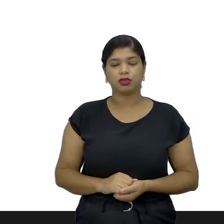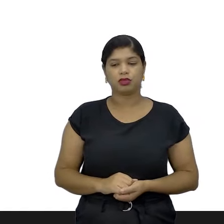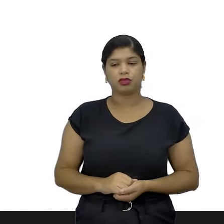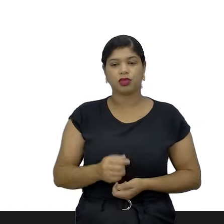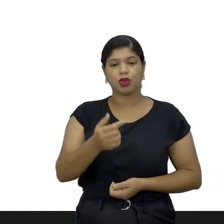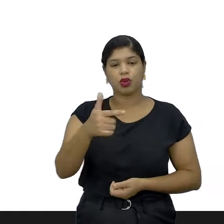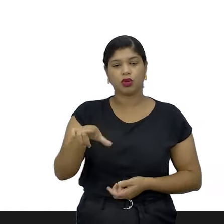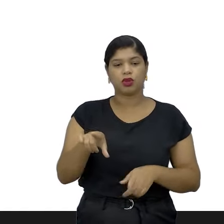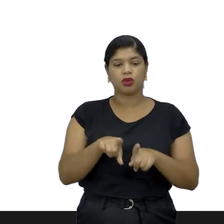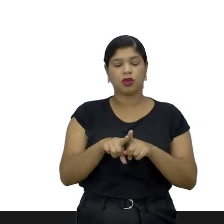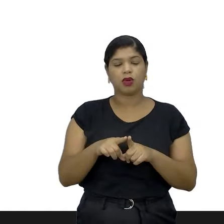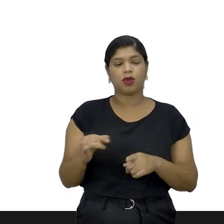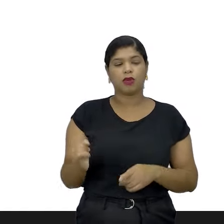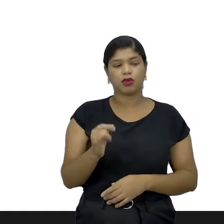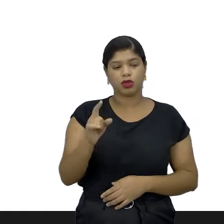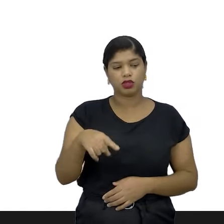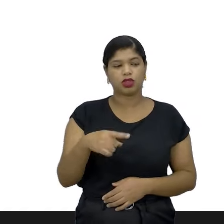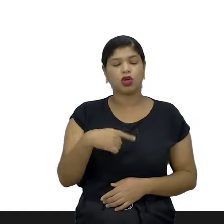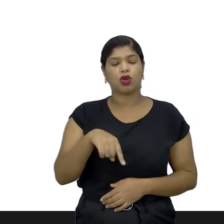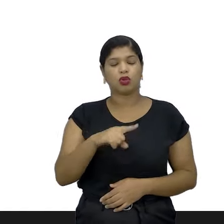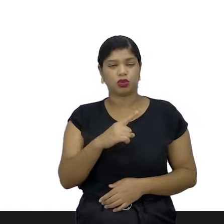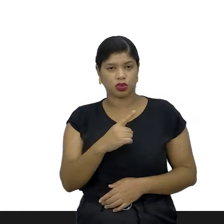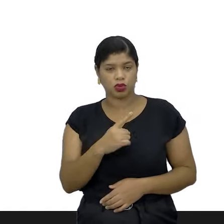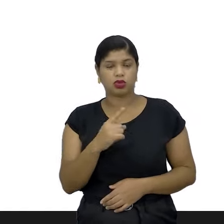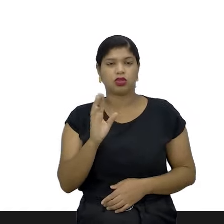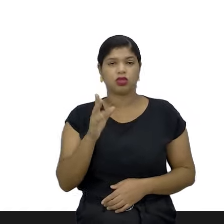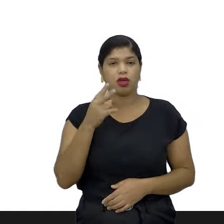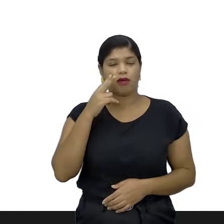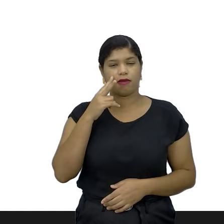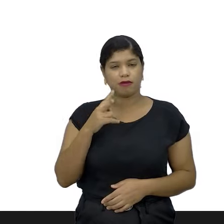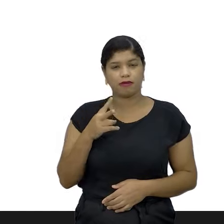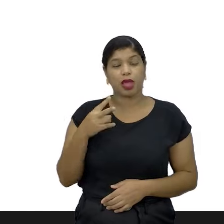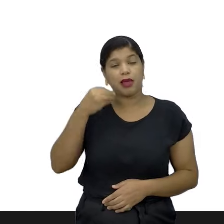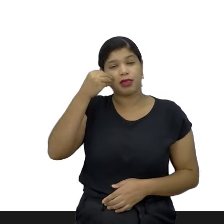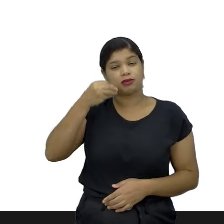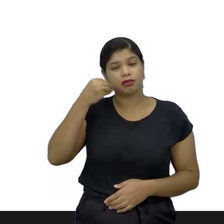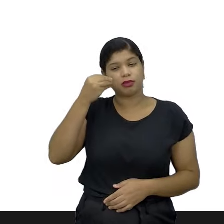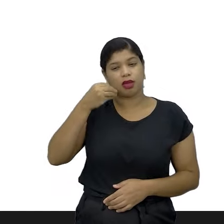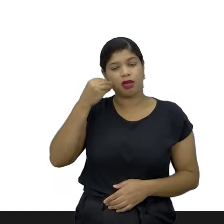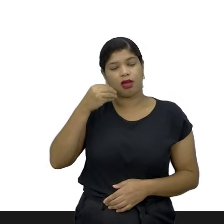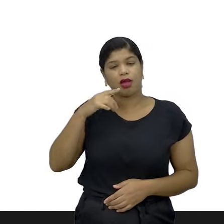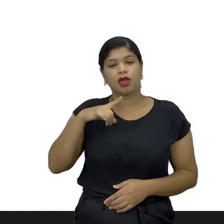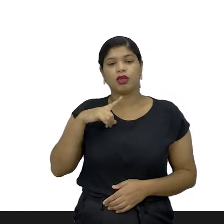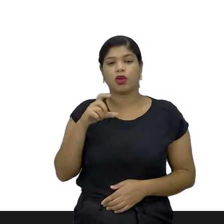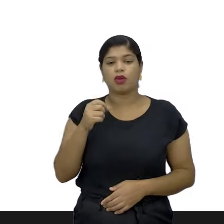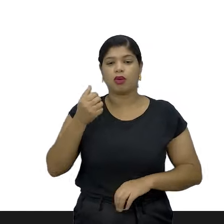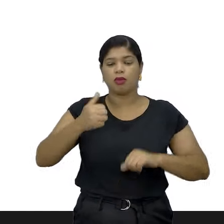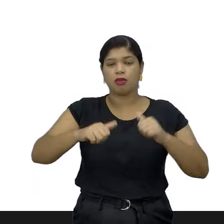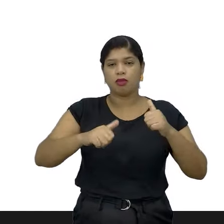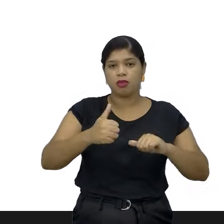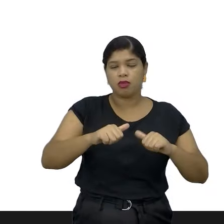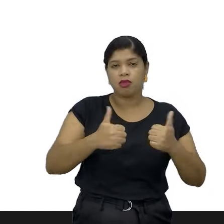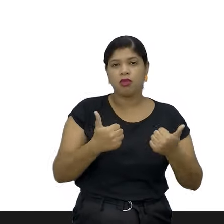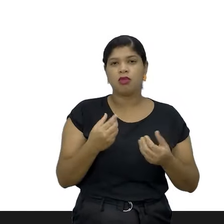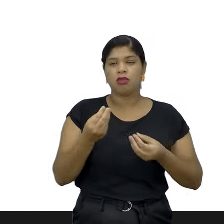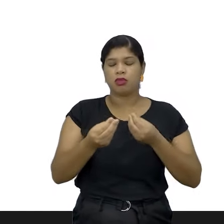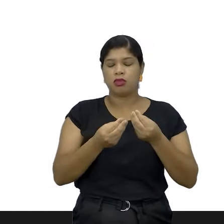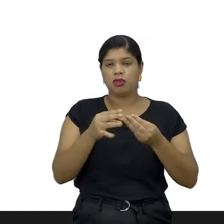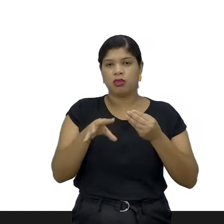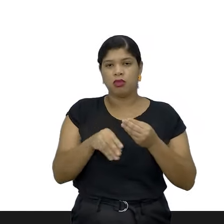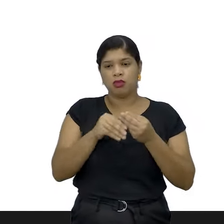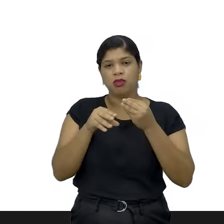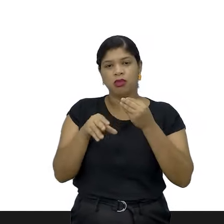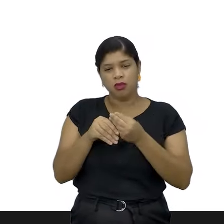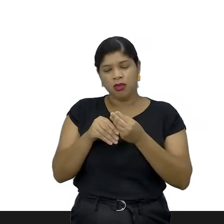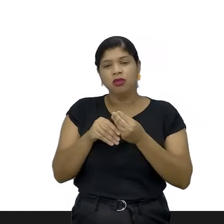Outro ponto, né, que os estudantes também já vivenciaram anteriormente, é a análise dessa forma composicional